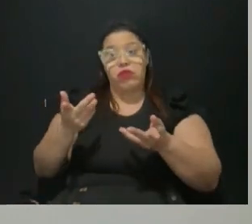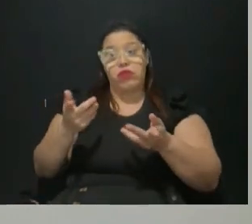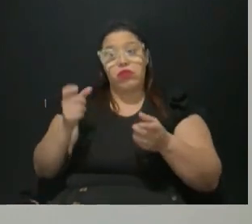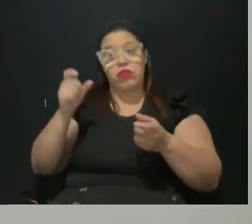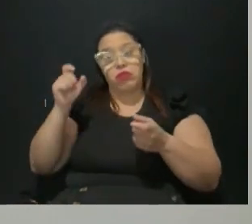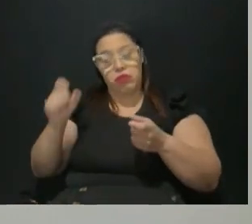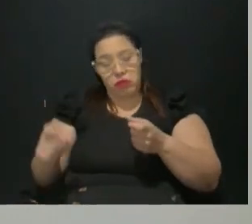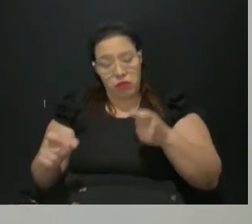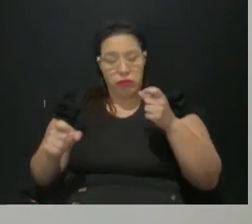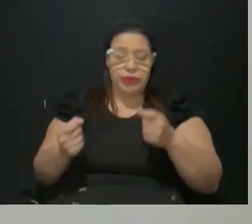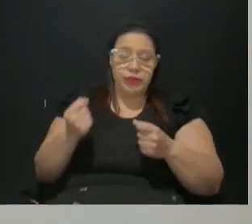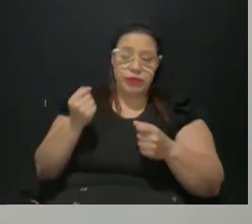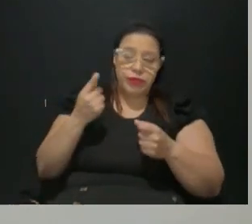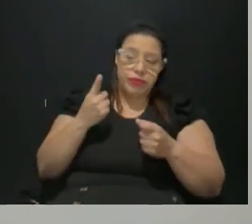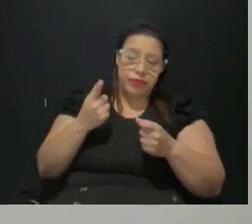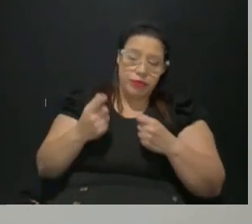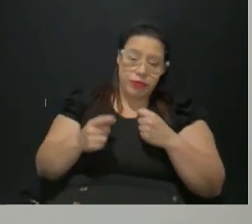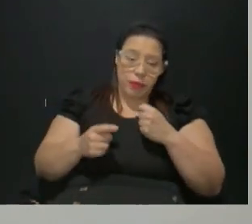casos mais pontuais,